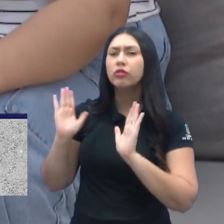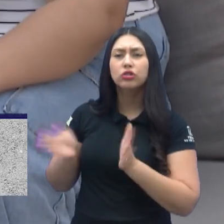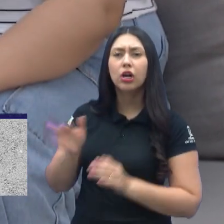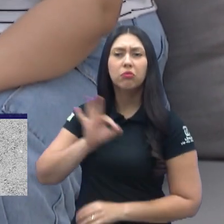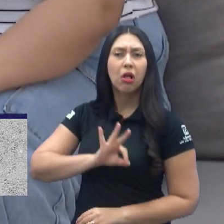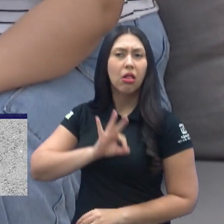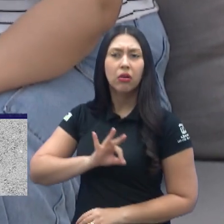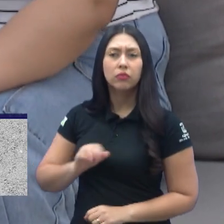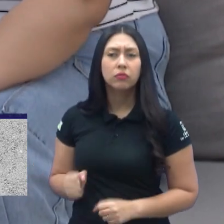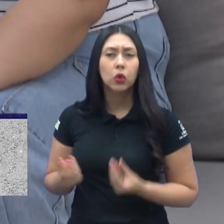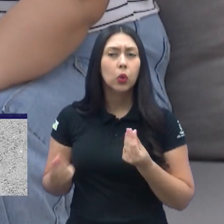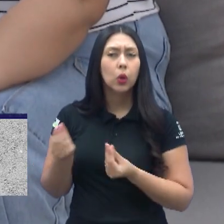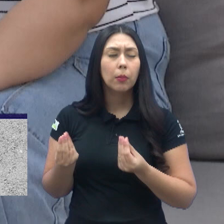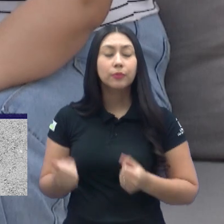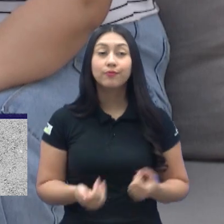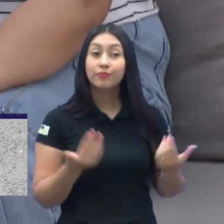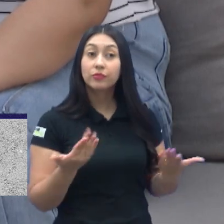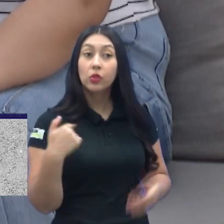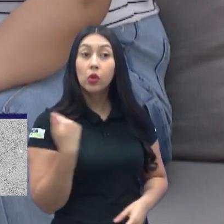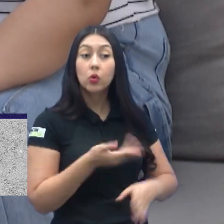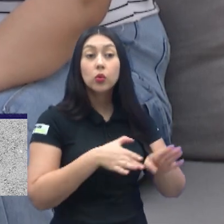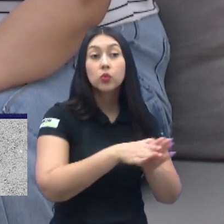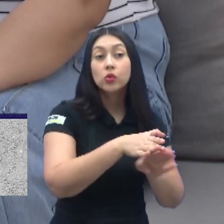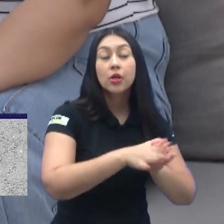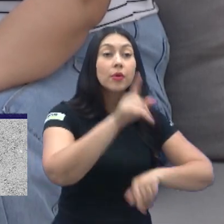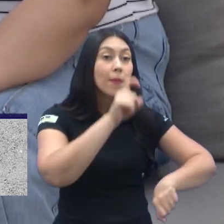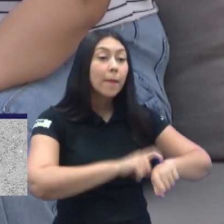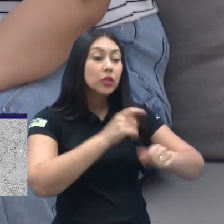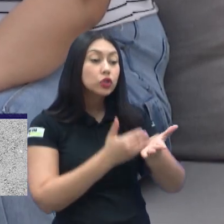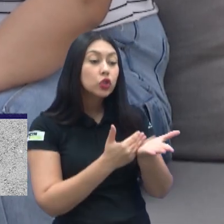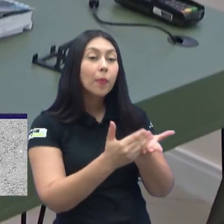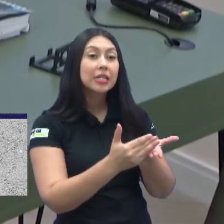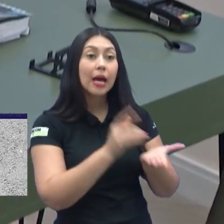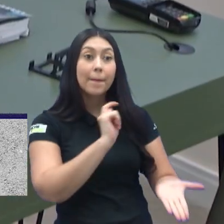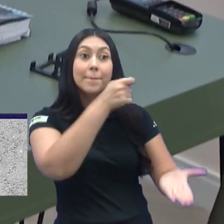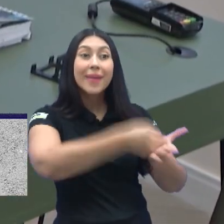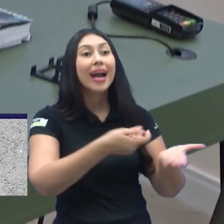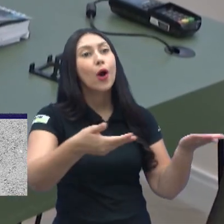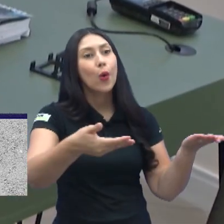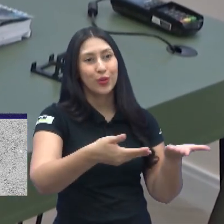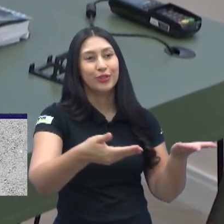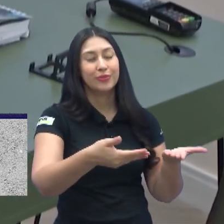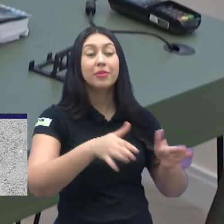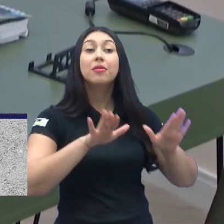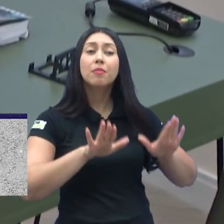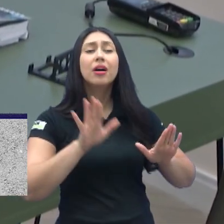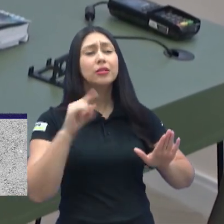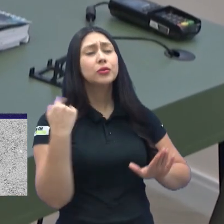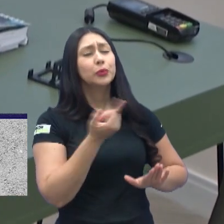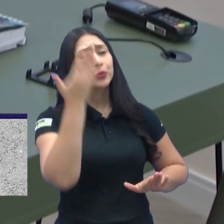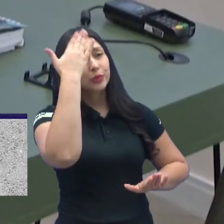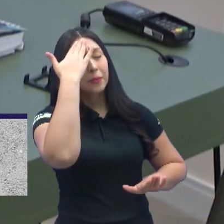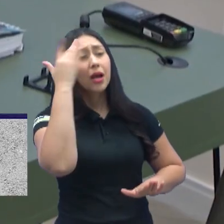isso? Olha, a gente sempre orienta que o momento de fazer uma previdência seja hoje. Porém, a gente sabe das dificuldades